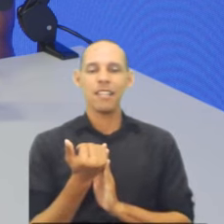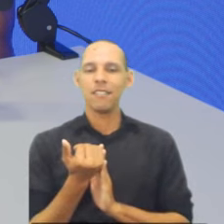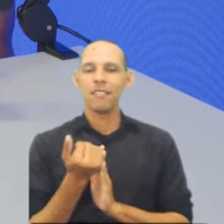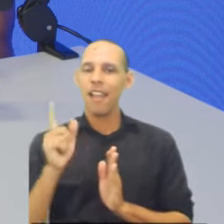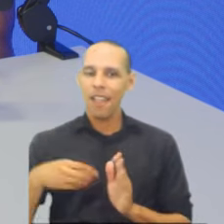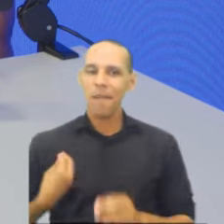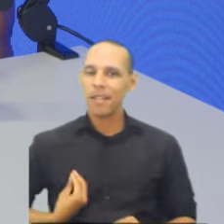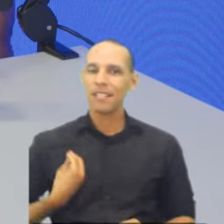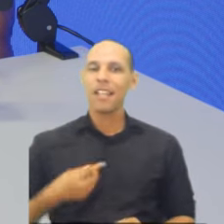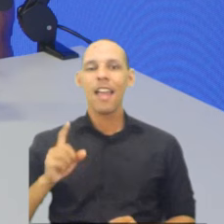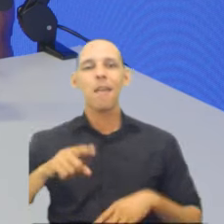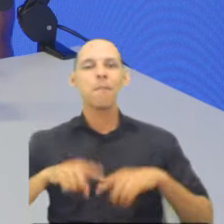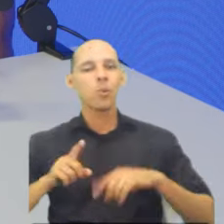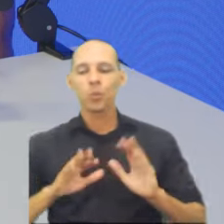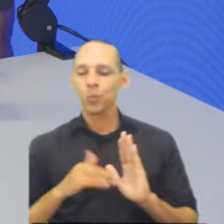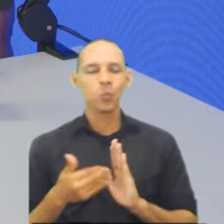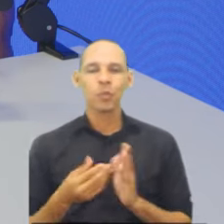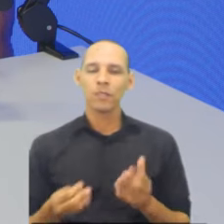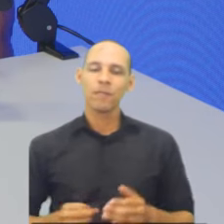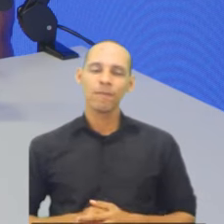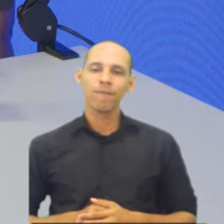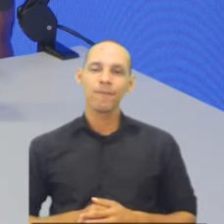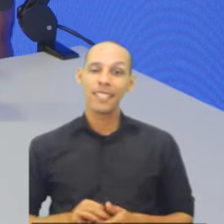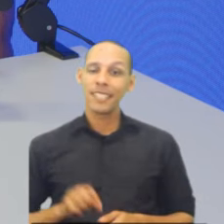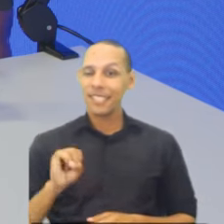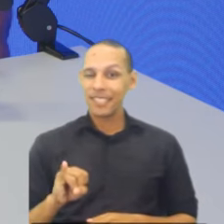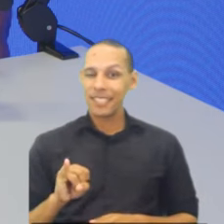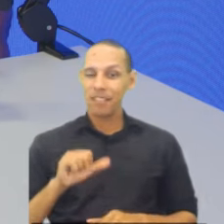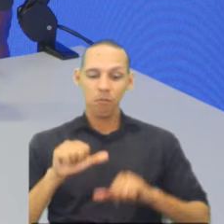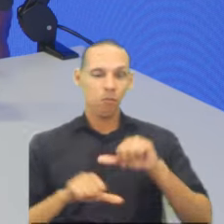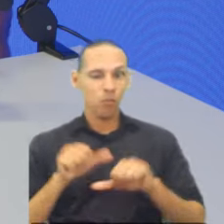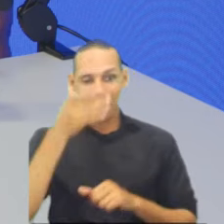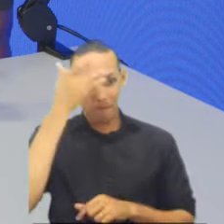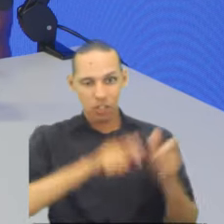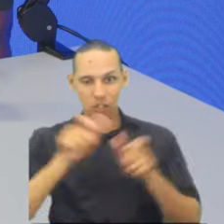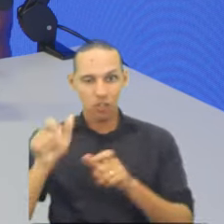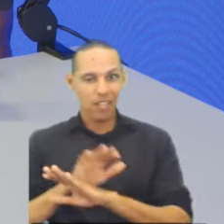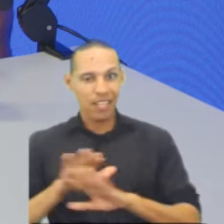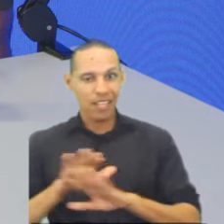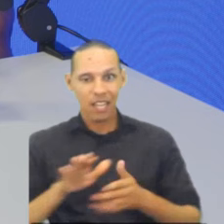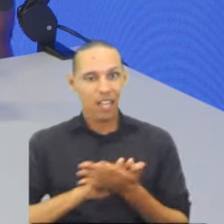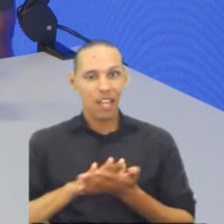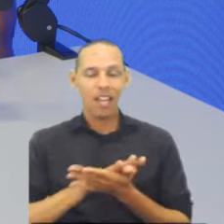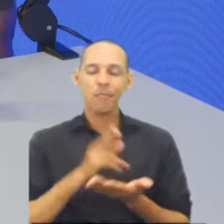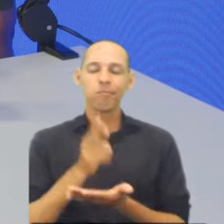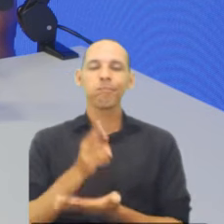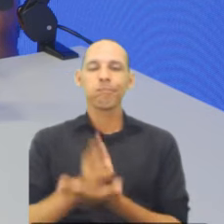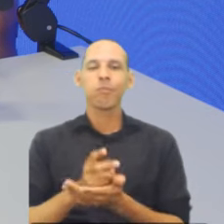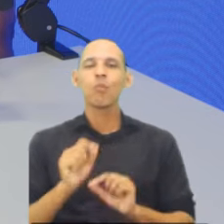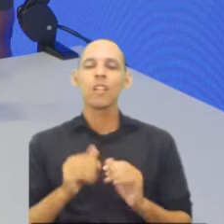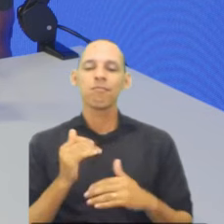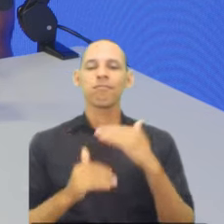o todo assim a presença no produto no em tudo se a gente não transformar as pessoas a gente